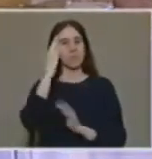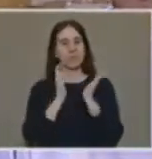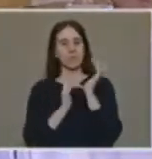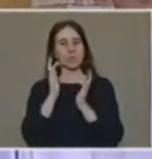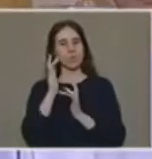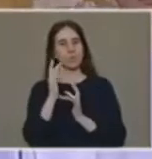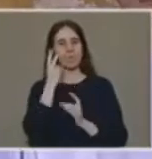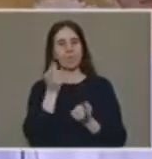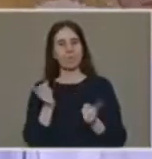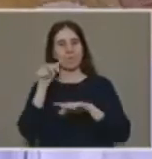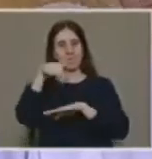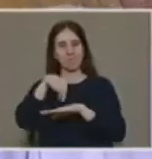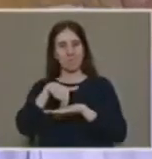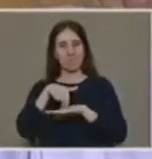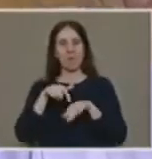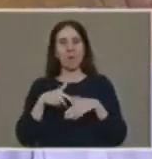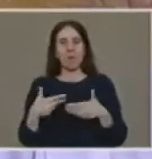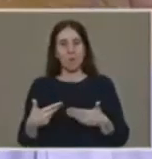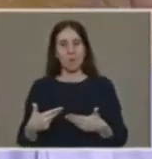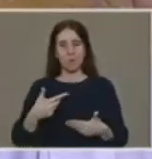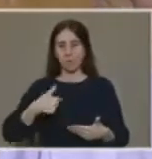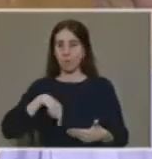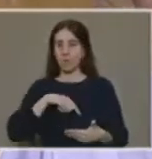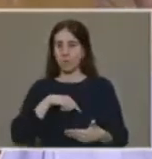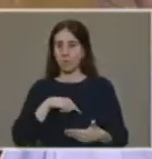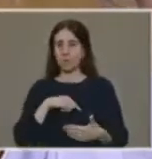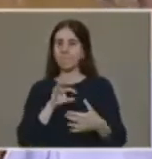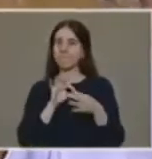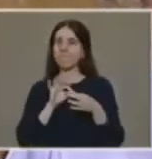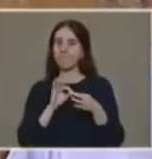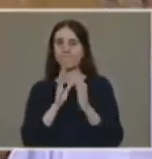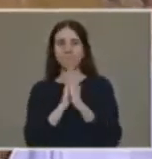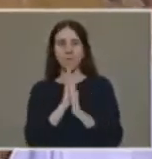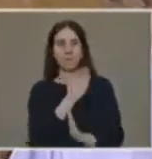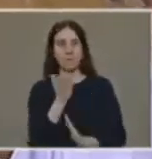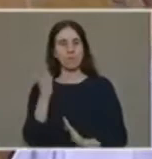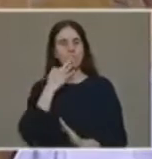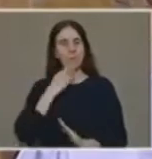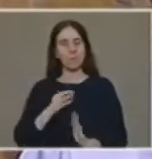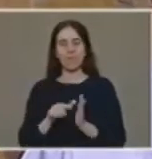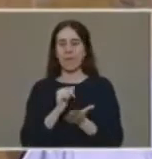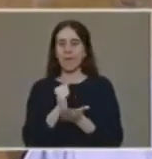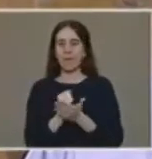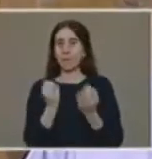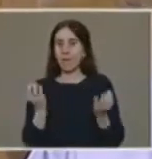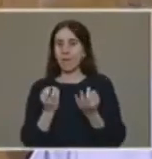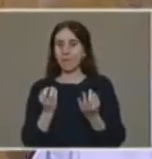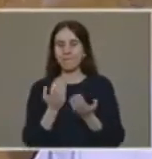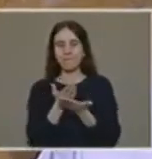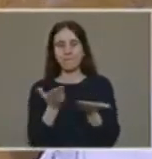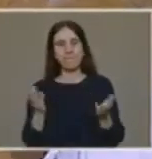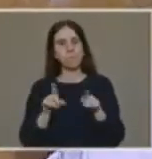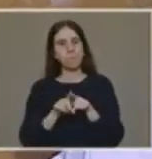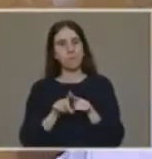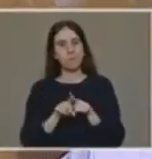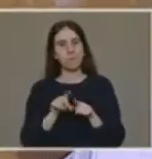Jesus. Hoje nós queremos estar em comunhão com toda a Igreja, como sempre, mas estamos em comunhão também com os nossos irmãos que